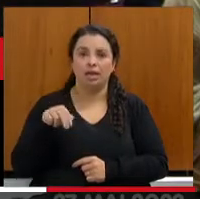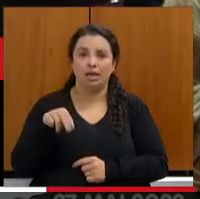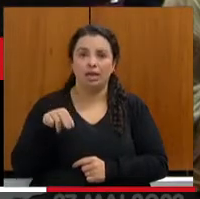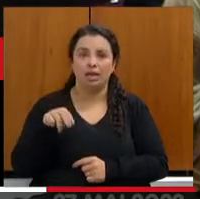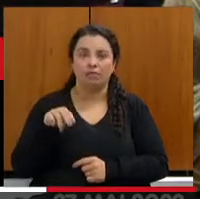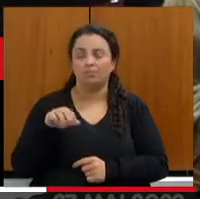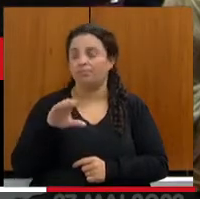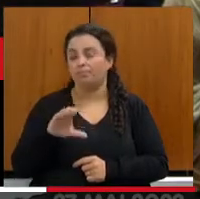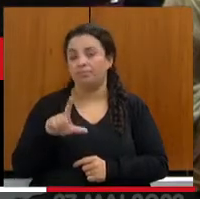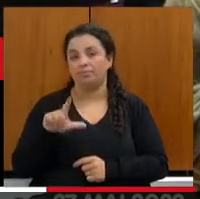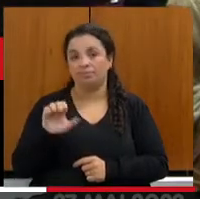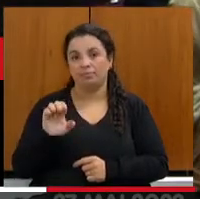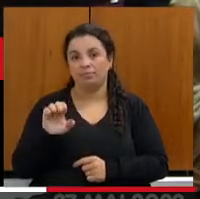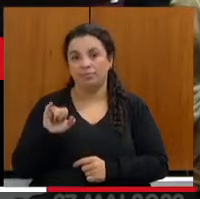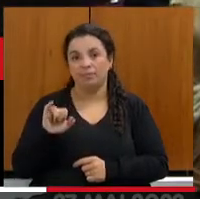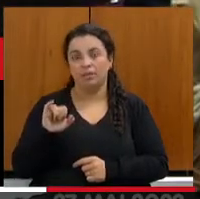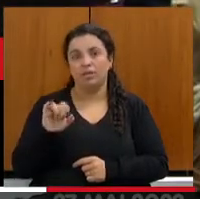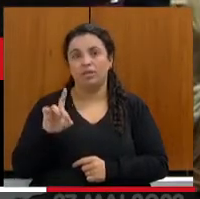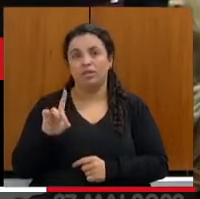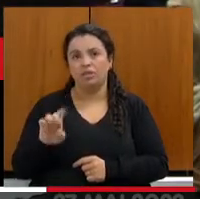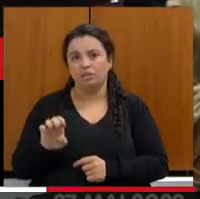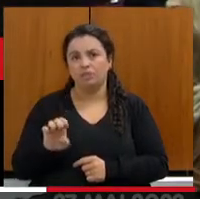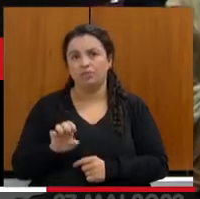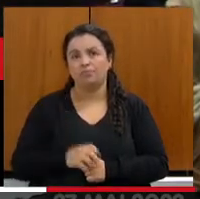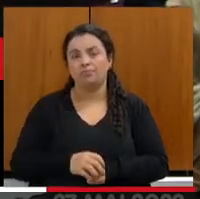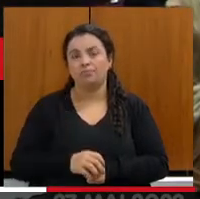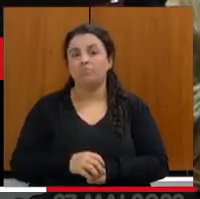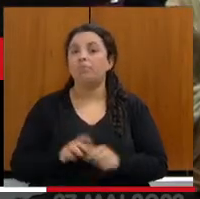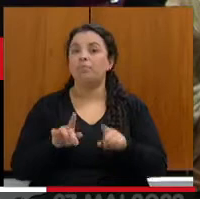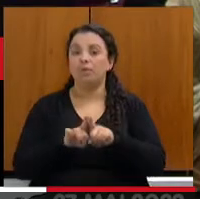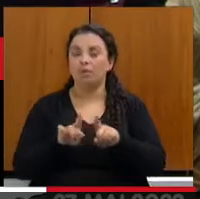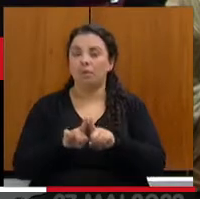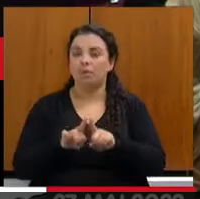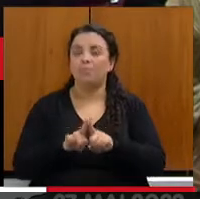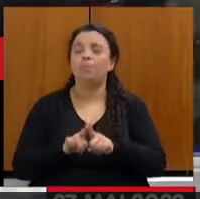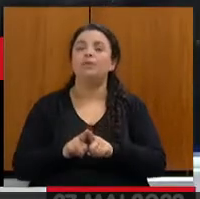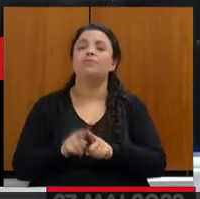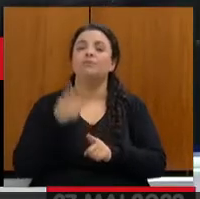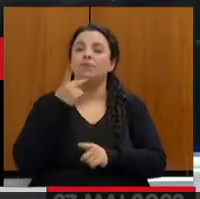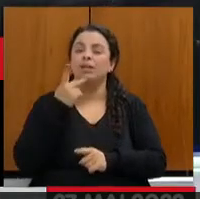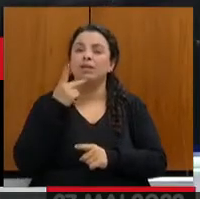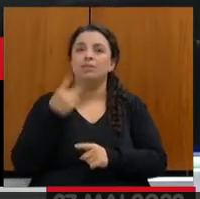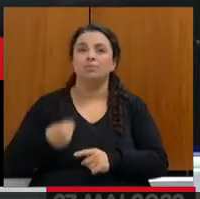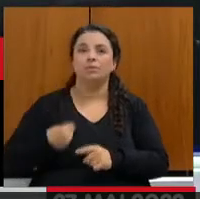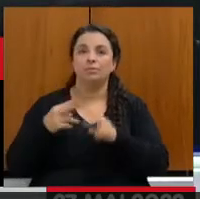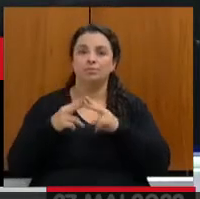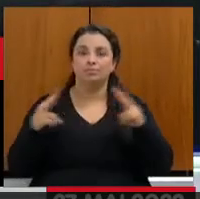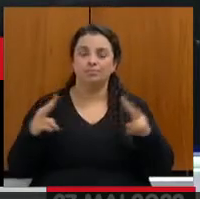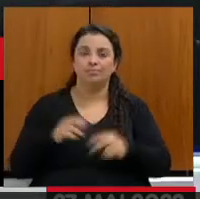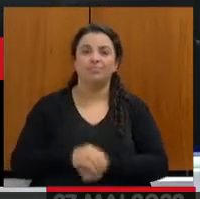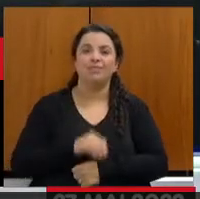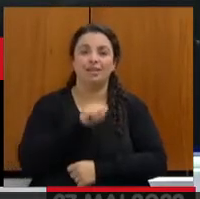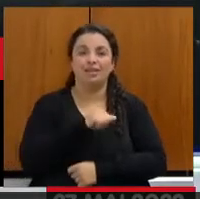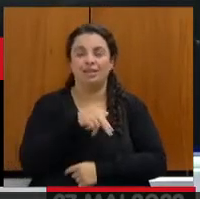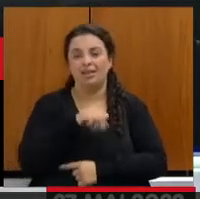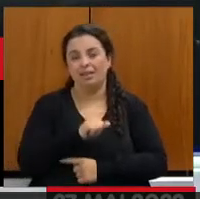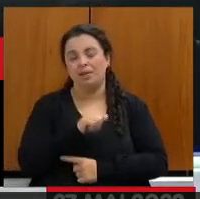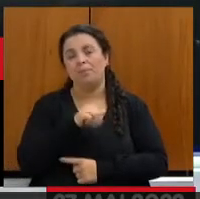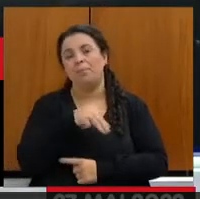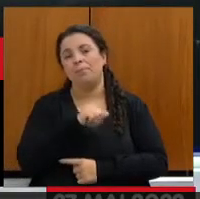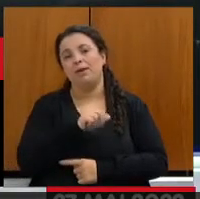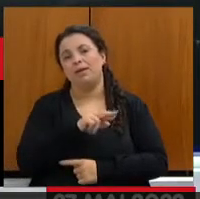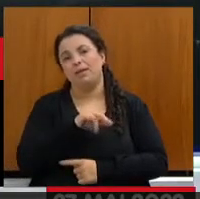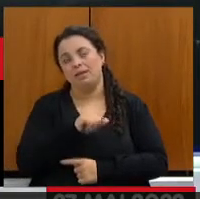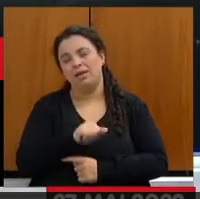também a registrar que a presença das participações remotas da Ana Maria Ana Paula Lemes Souza